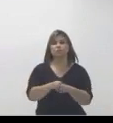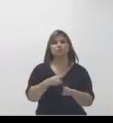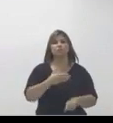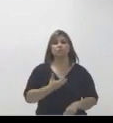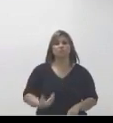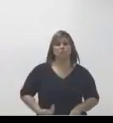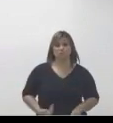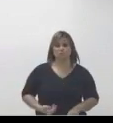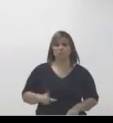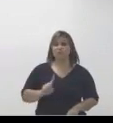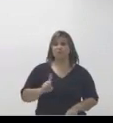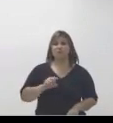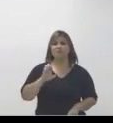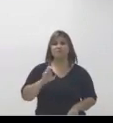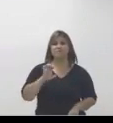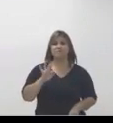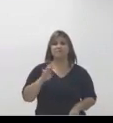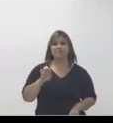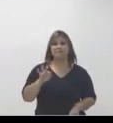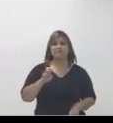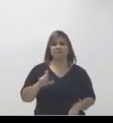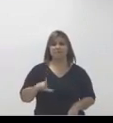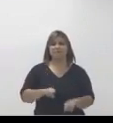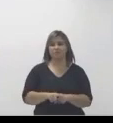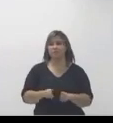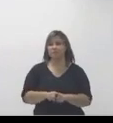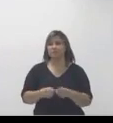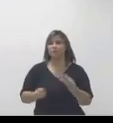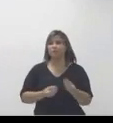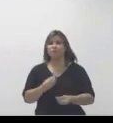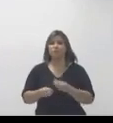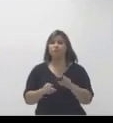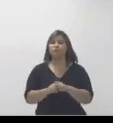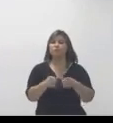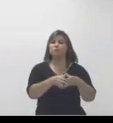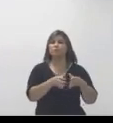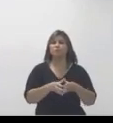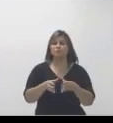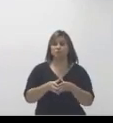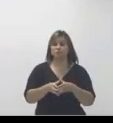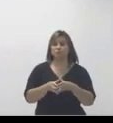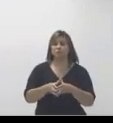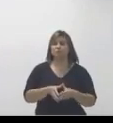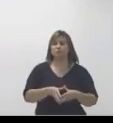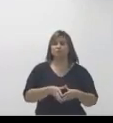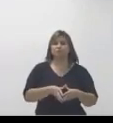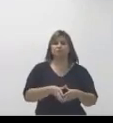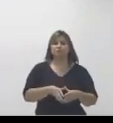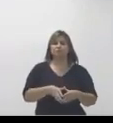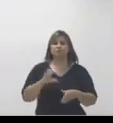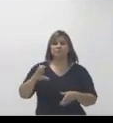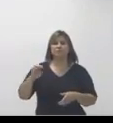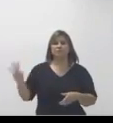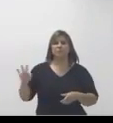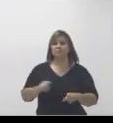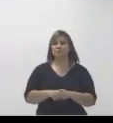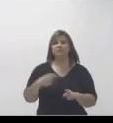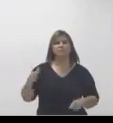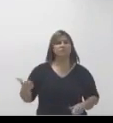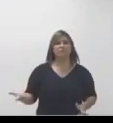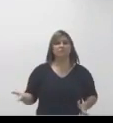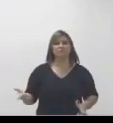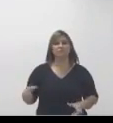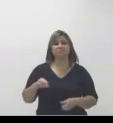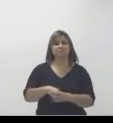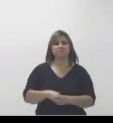não estatais então nesse sentido o modelo de comunidade terá peso não falar inicialmente elas nem essa possibilidade